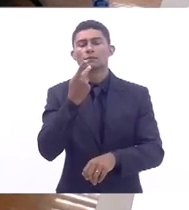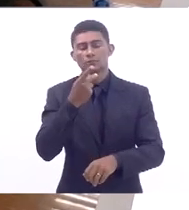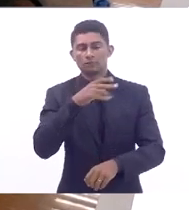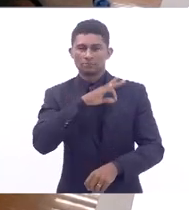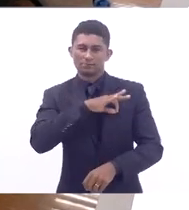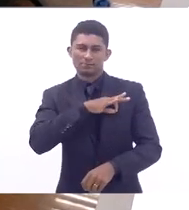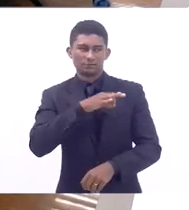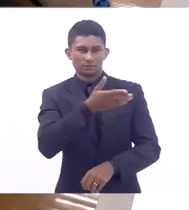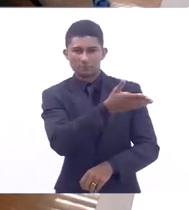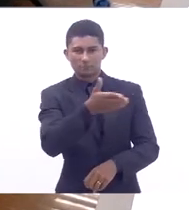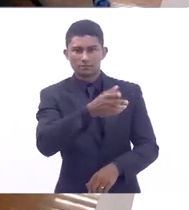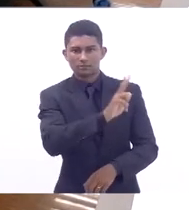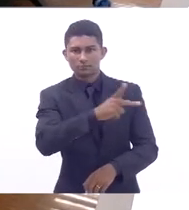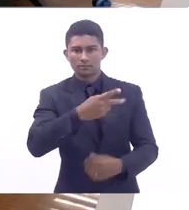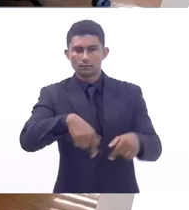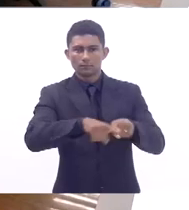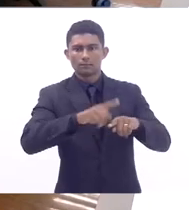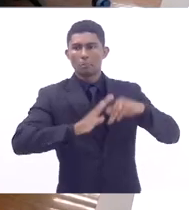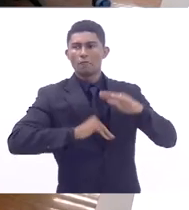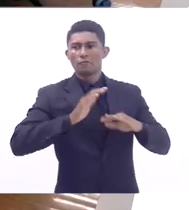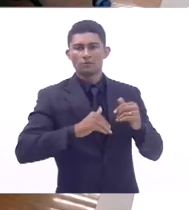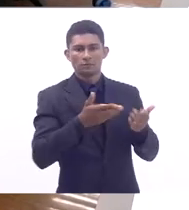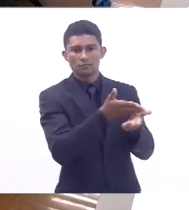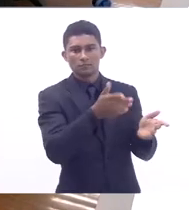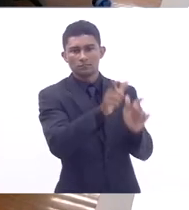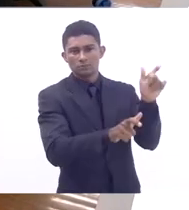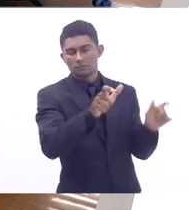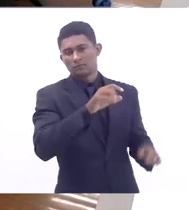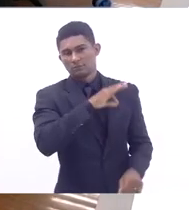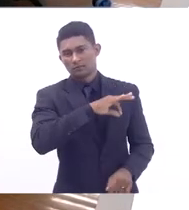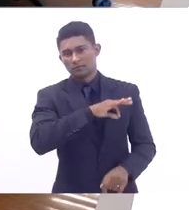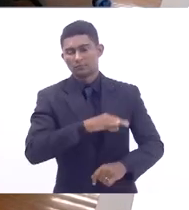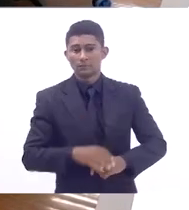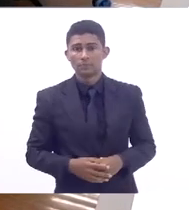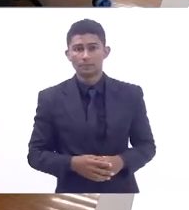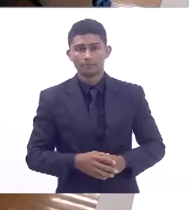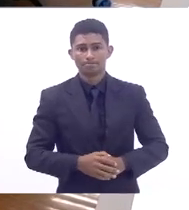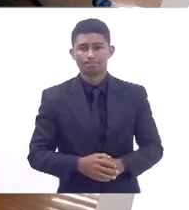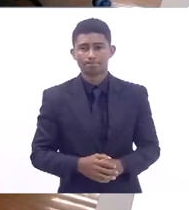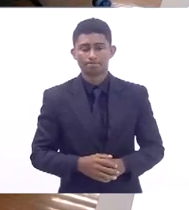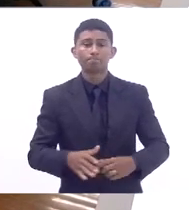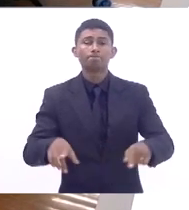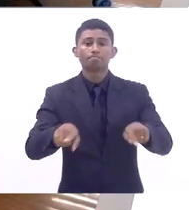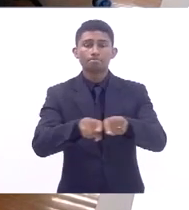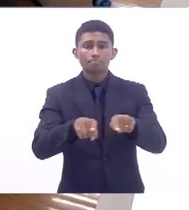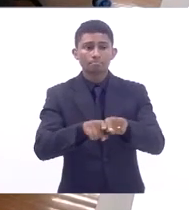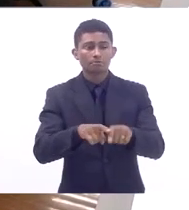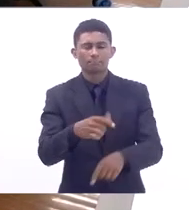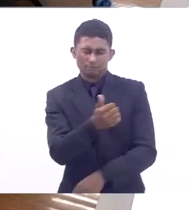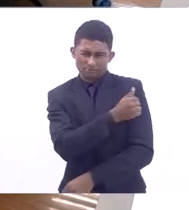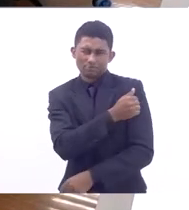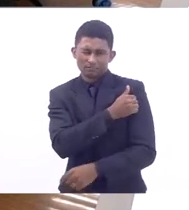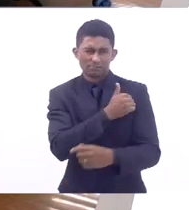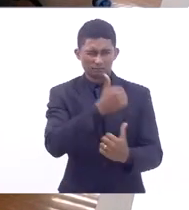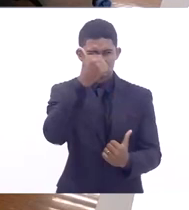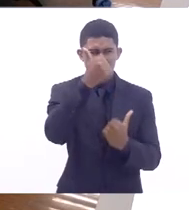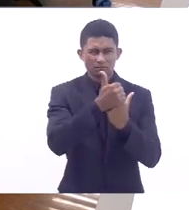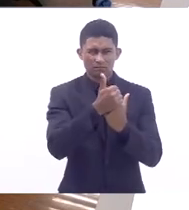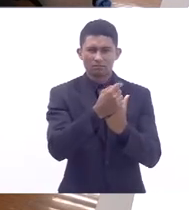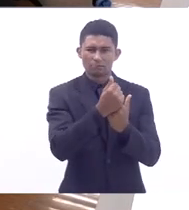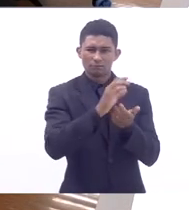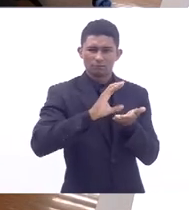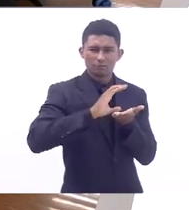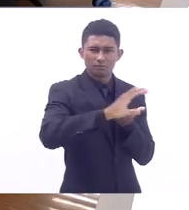salariais dos docentes e dos técnicos e do Windows auxílios aos estudantes Nós